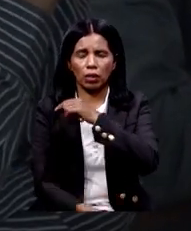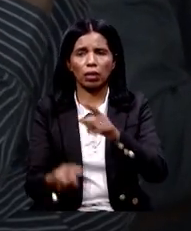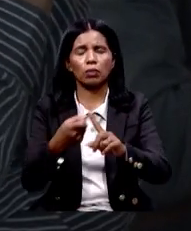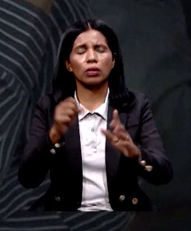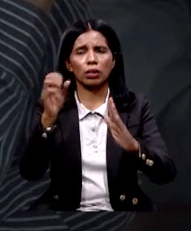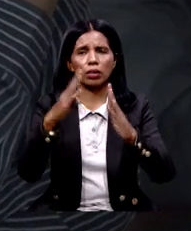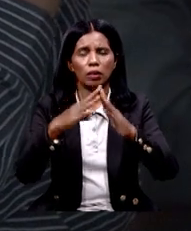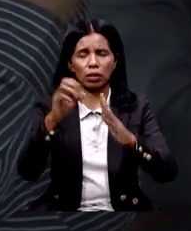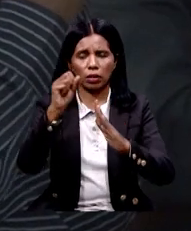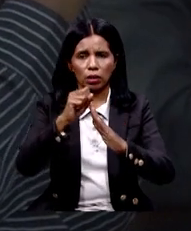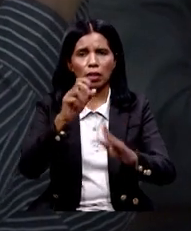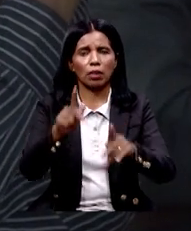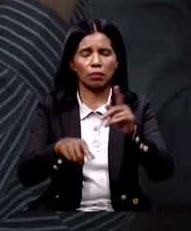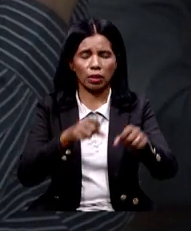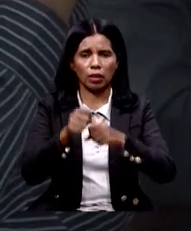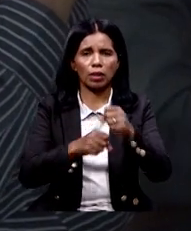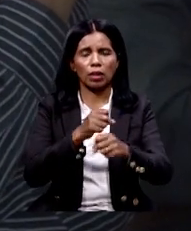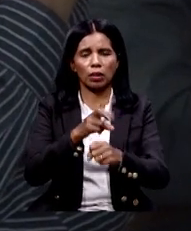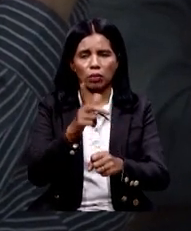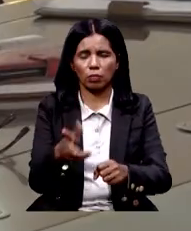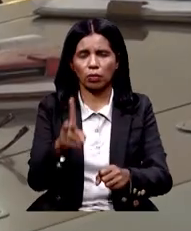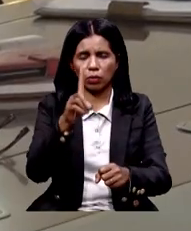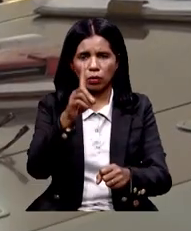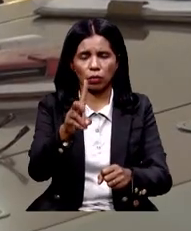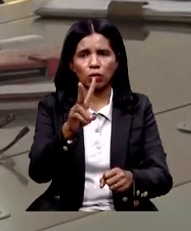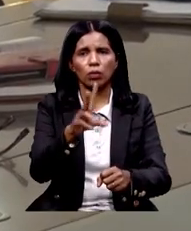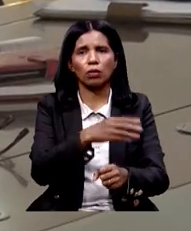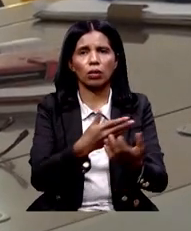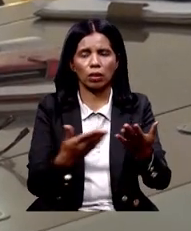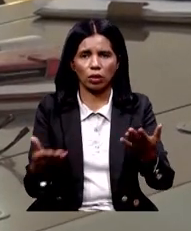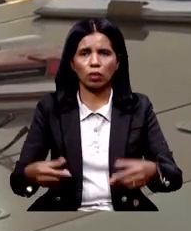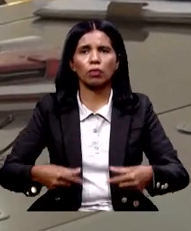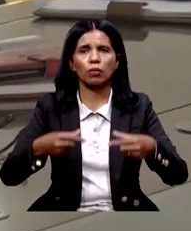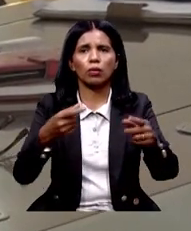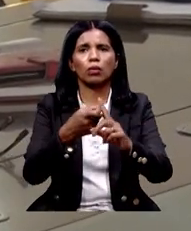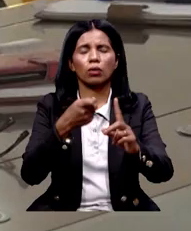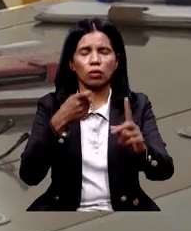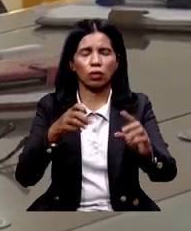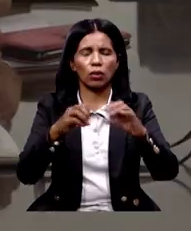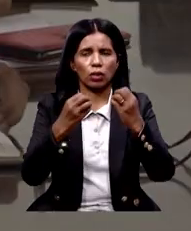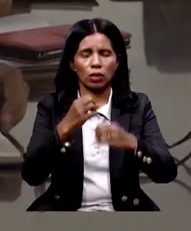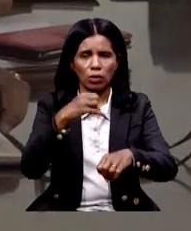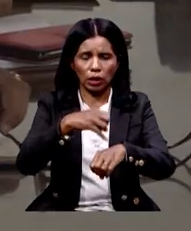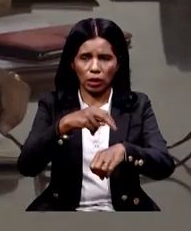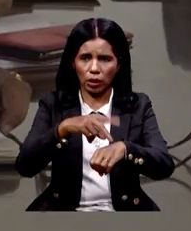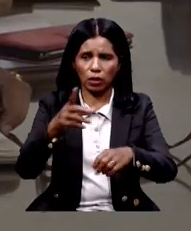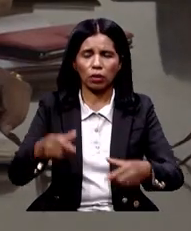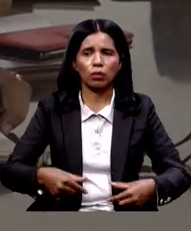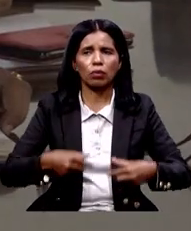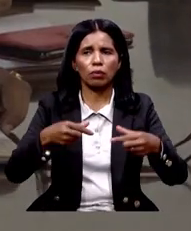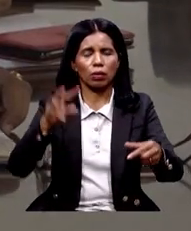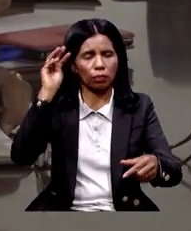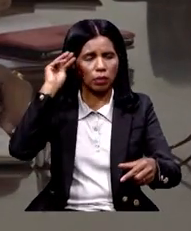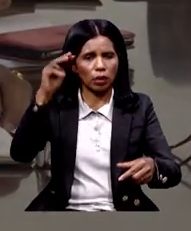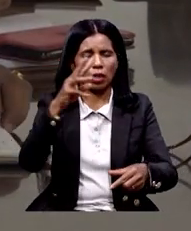na população e atinari rural e sem rua, ou equipamentos que oferece na Husi Organização Internacional Ne, ou de entrega para o